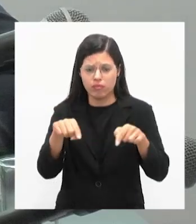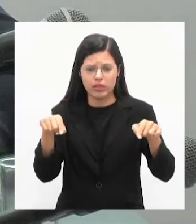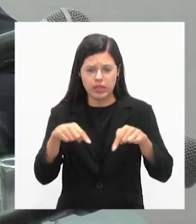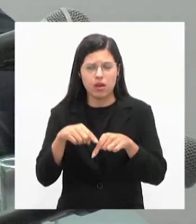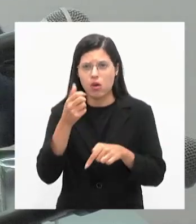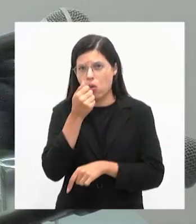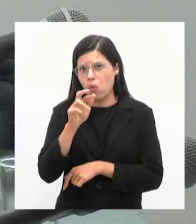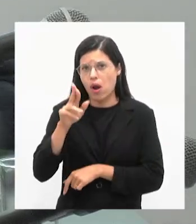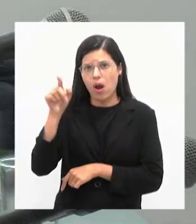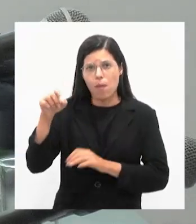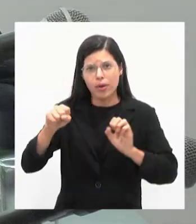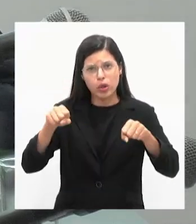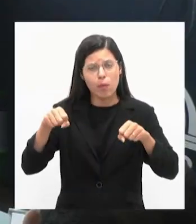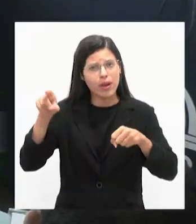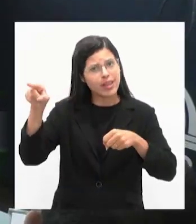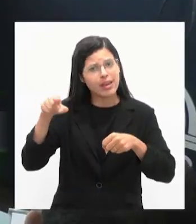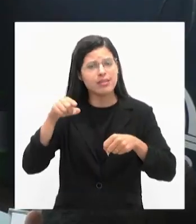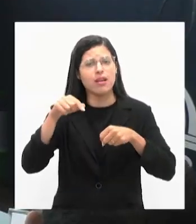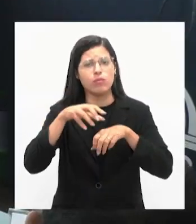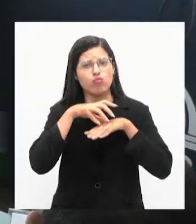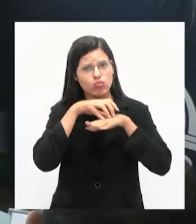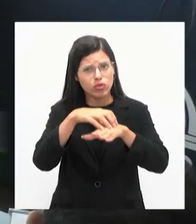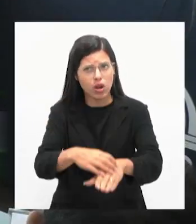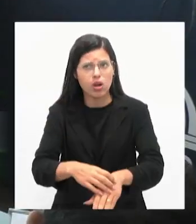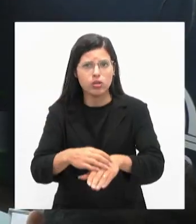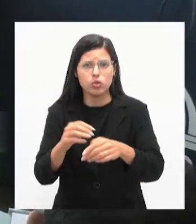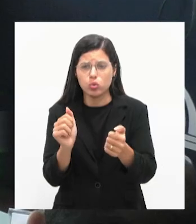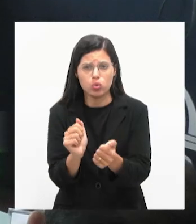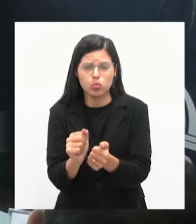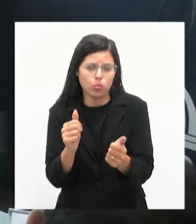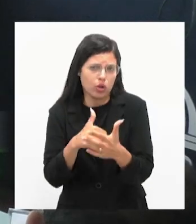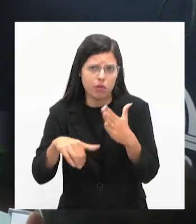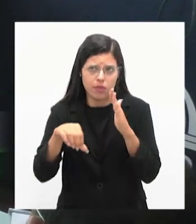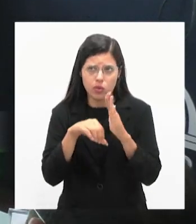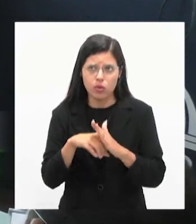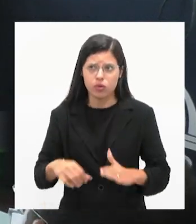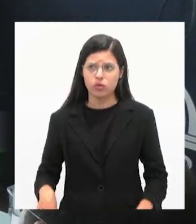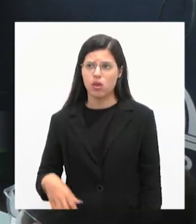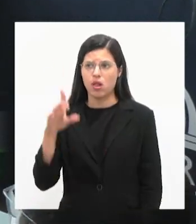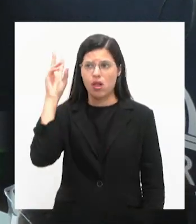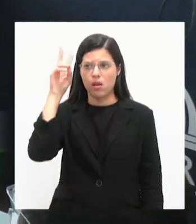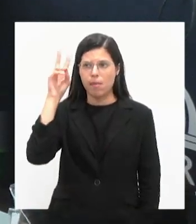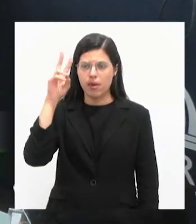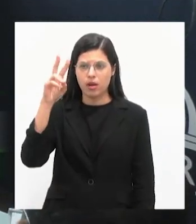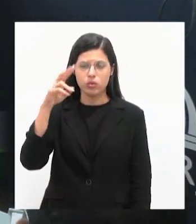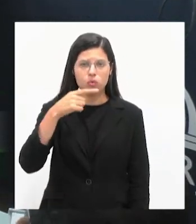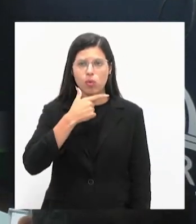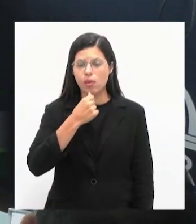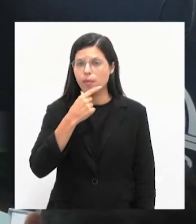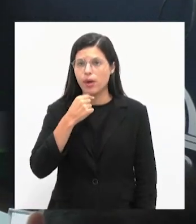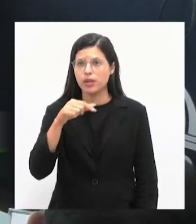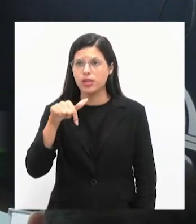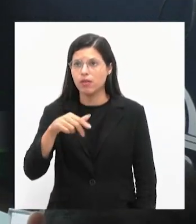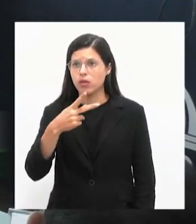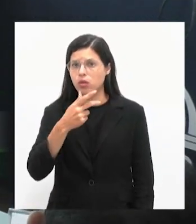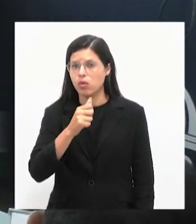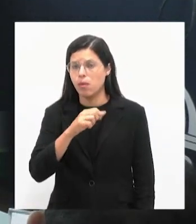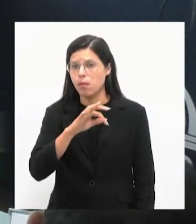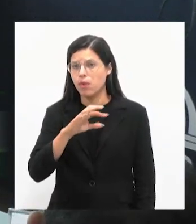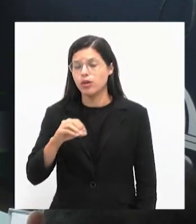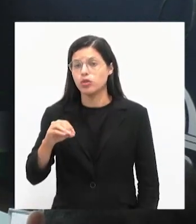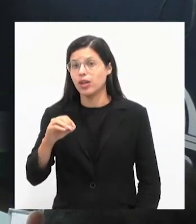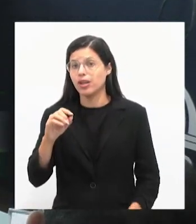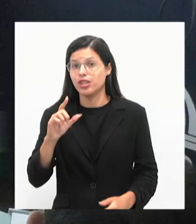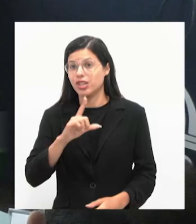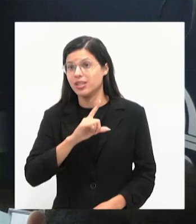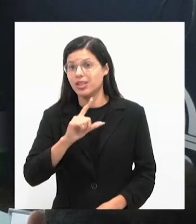se Vossa Excelência me permite, lembrar daquele rapaz que estava lá no pátio. O rapaz tinha acabado de sair da concessionária, comprado uma